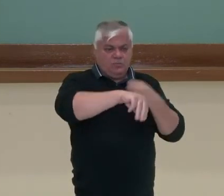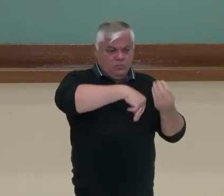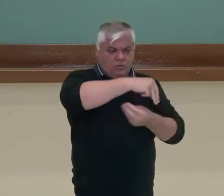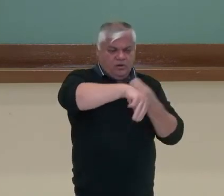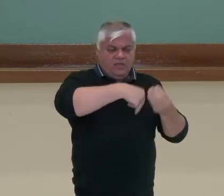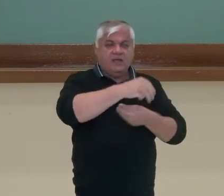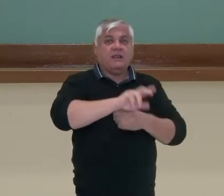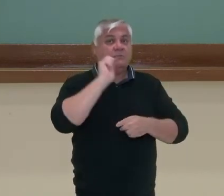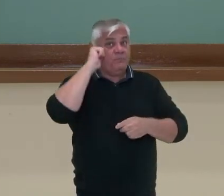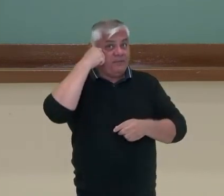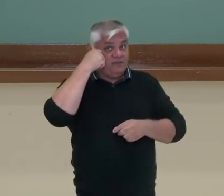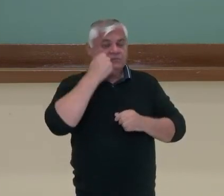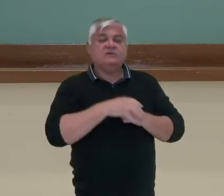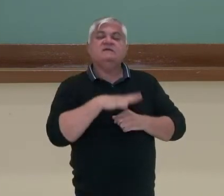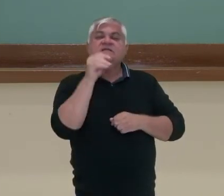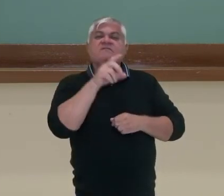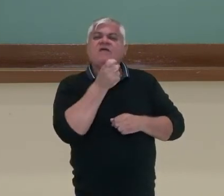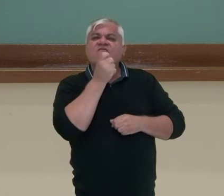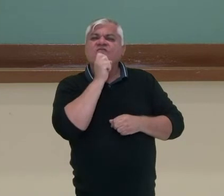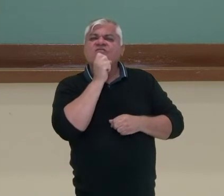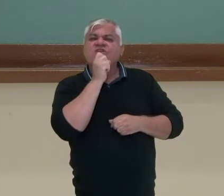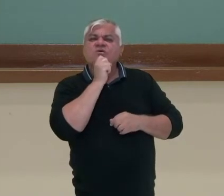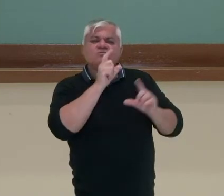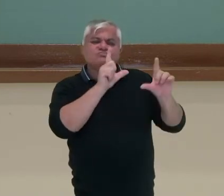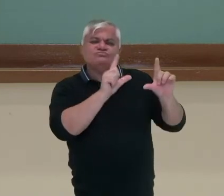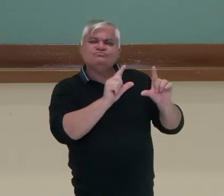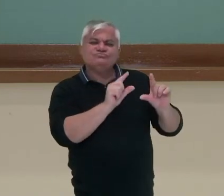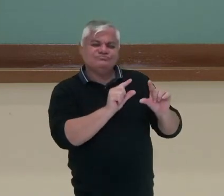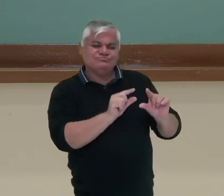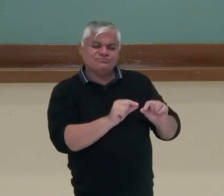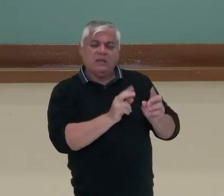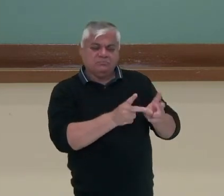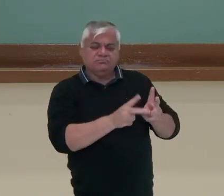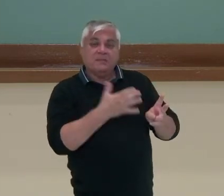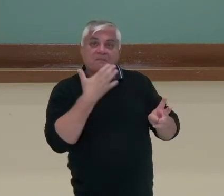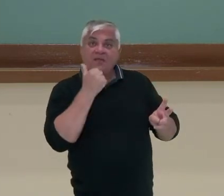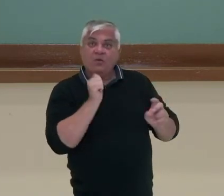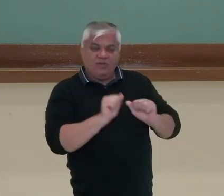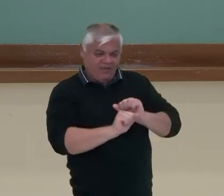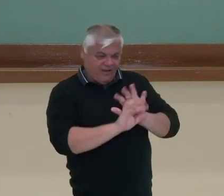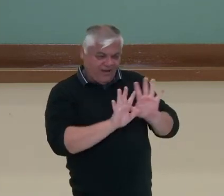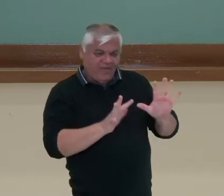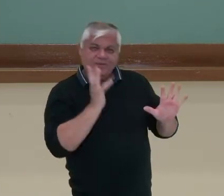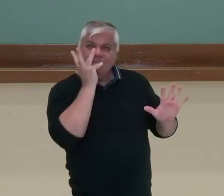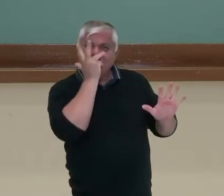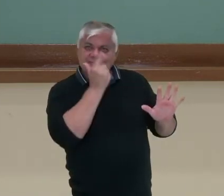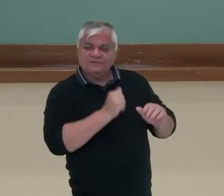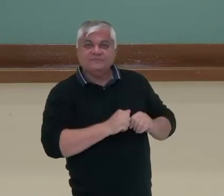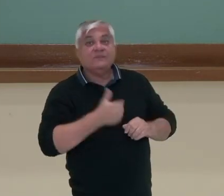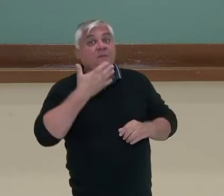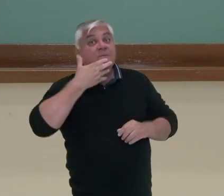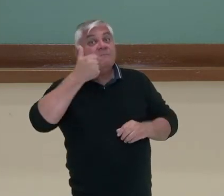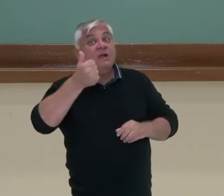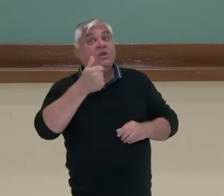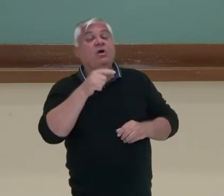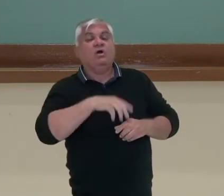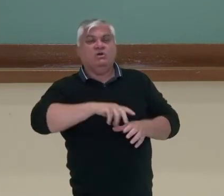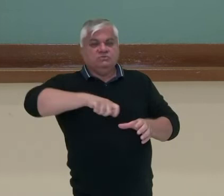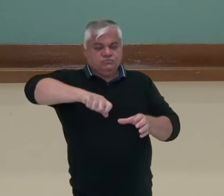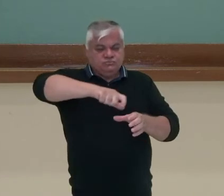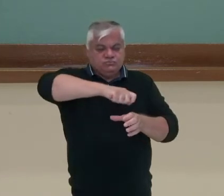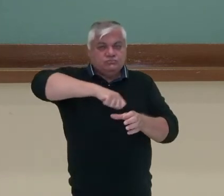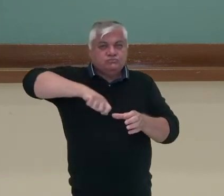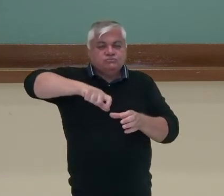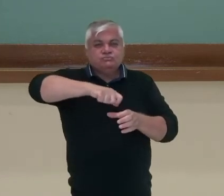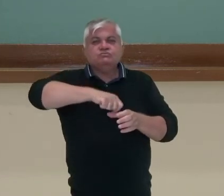escurecimento. Se você tiver baixa temperatura, você vai, né, mantê-las melhor. Então, a melhor receita é colocar o suco da fruta